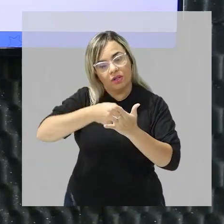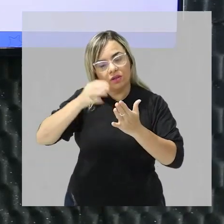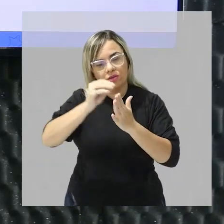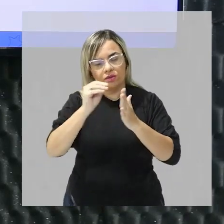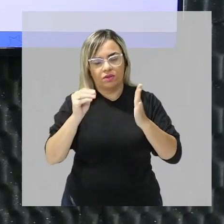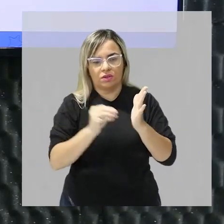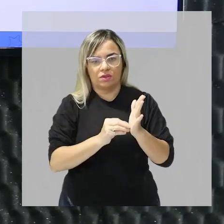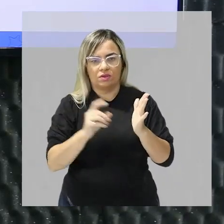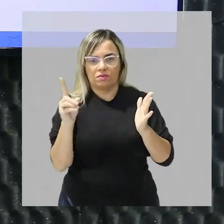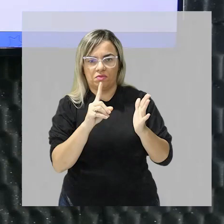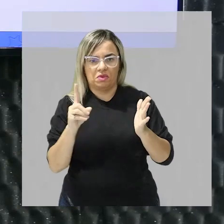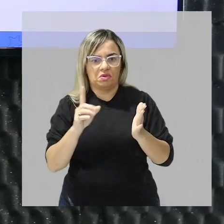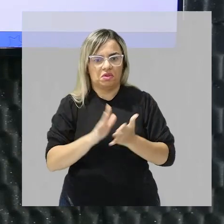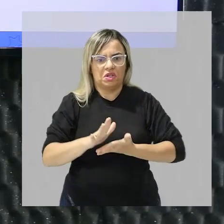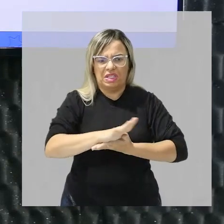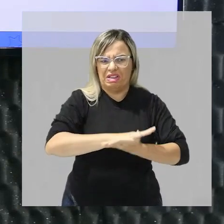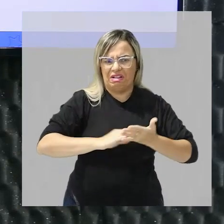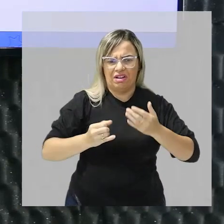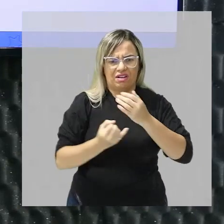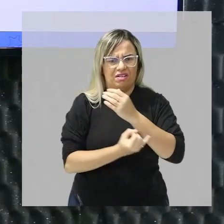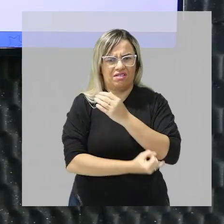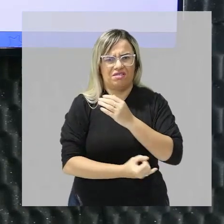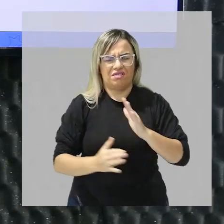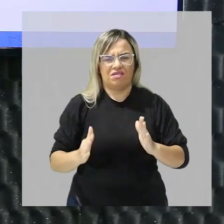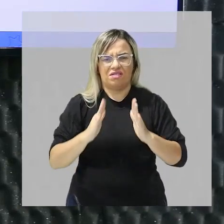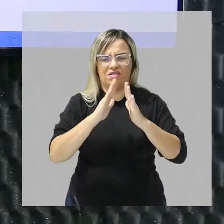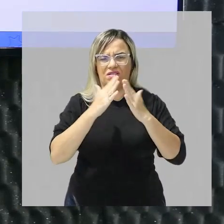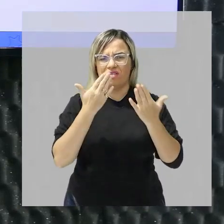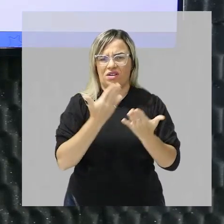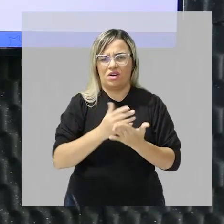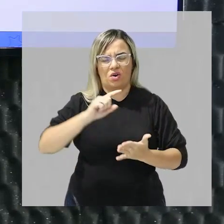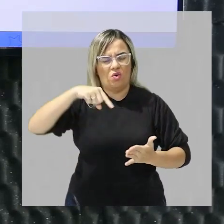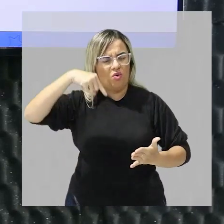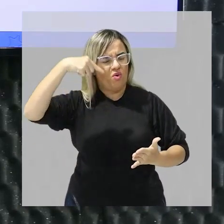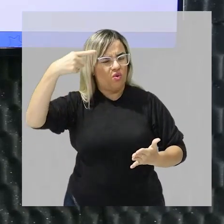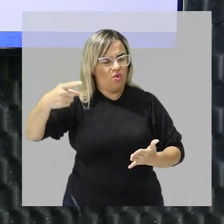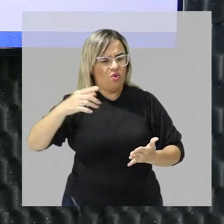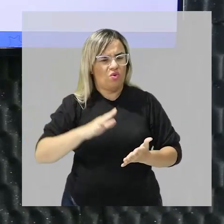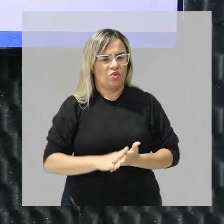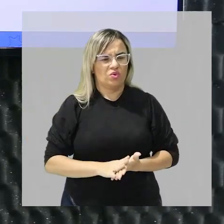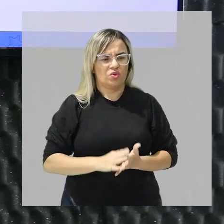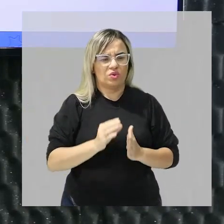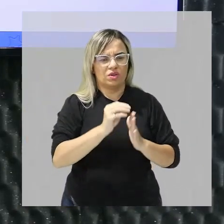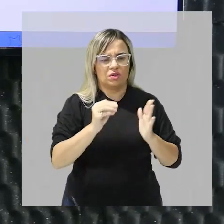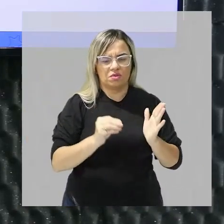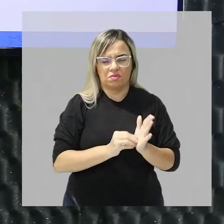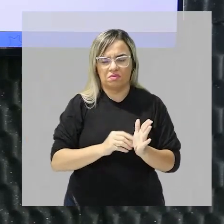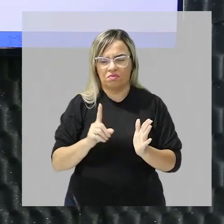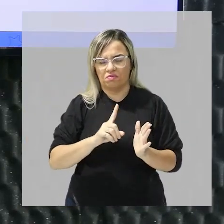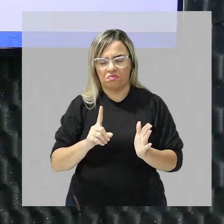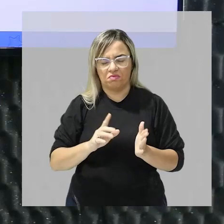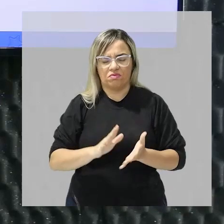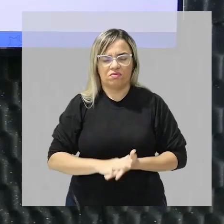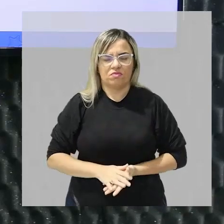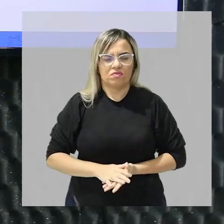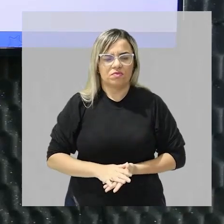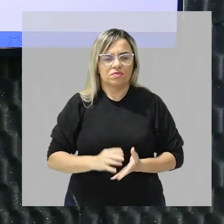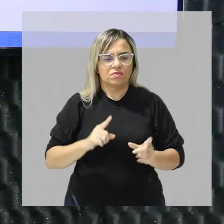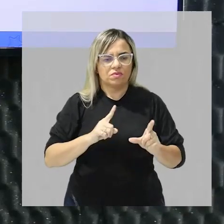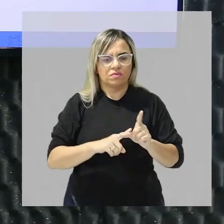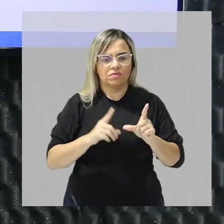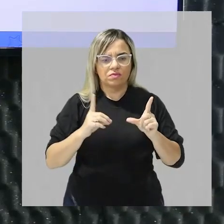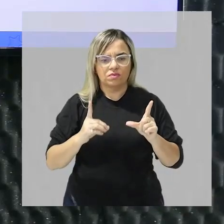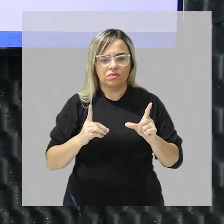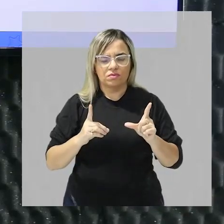Não está falando nada sobre infraestrutura da escola. Isso já é outro tópico, beleza? Então, também não tem a ver a letra C.